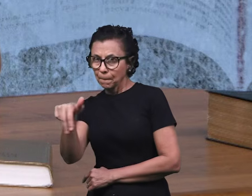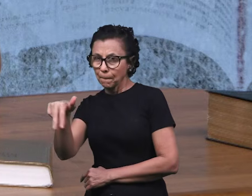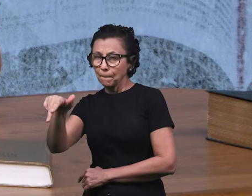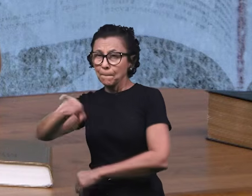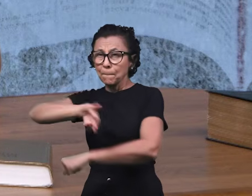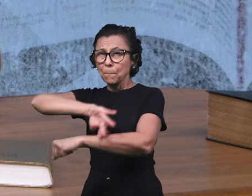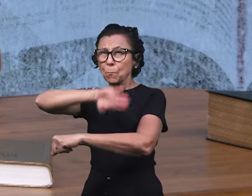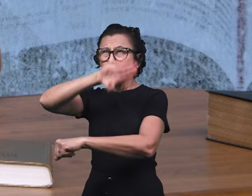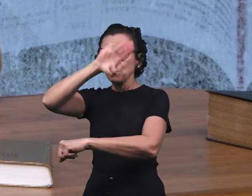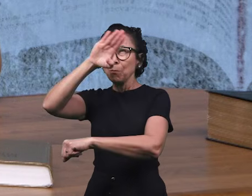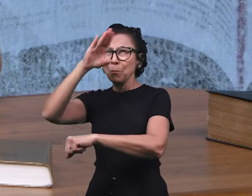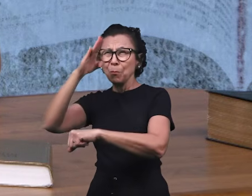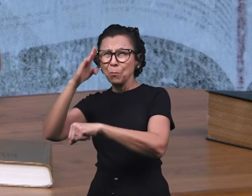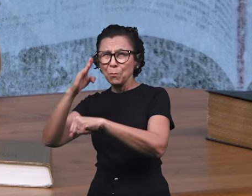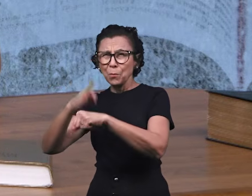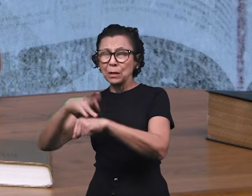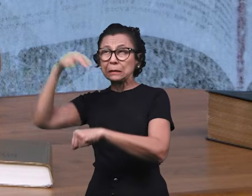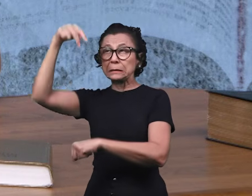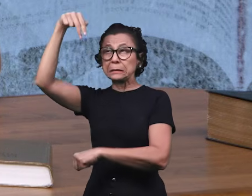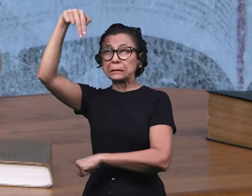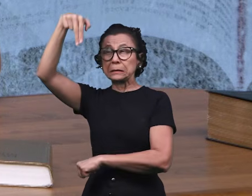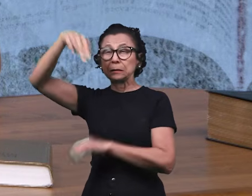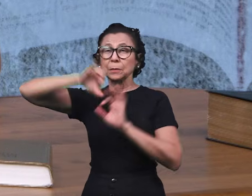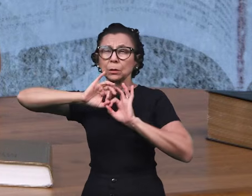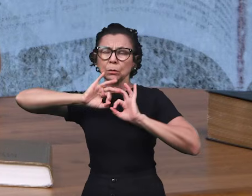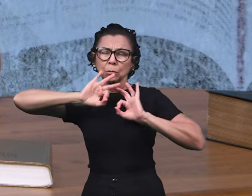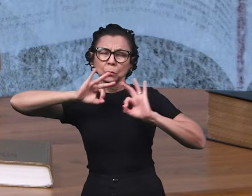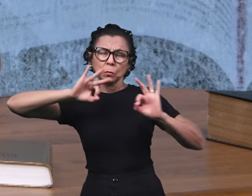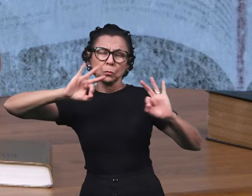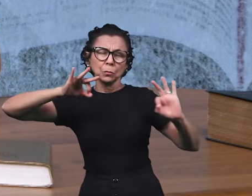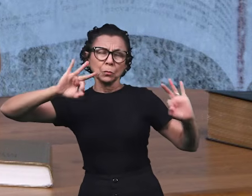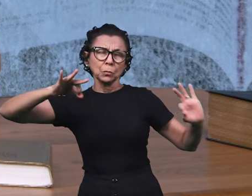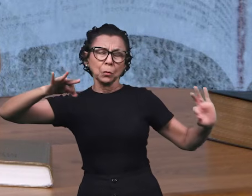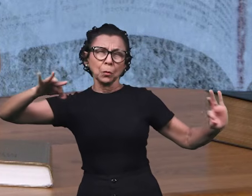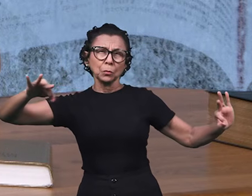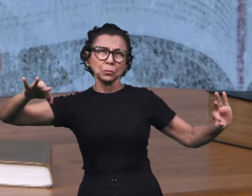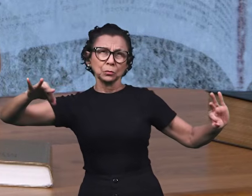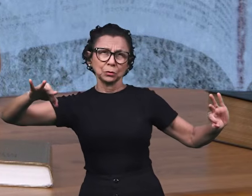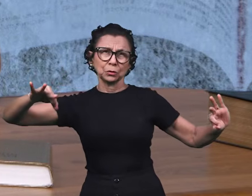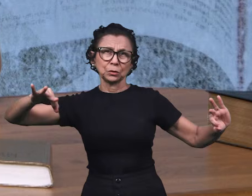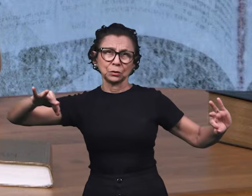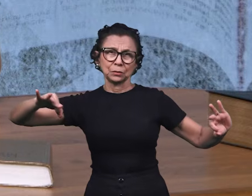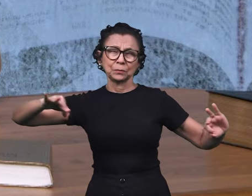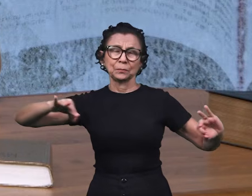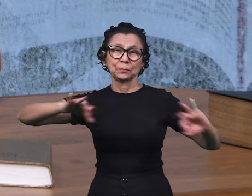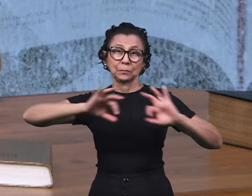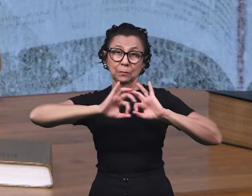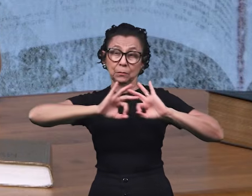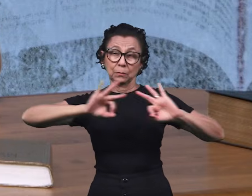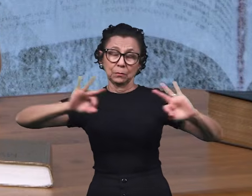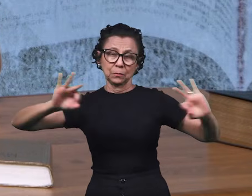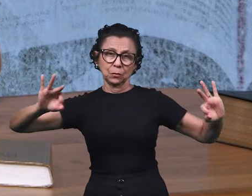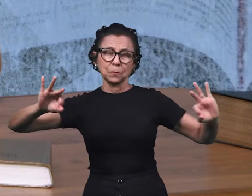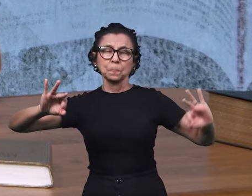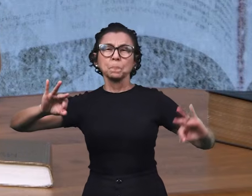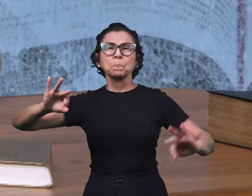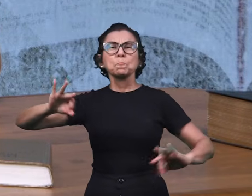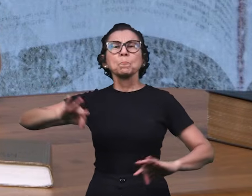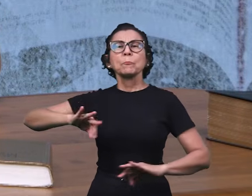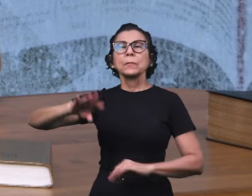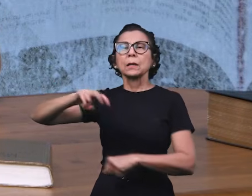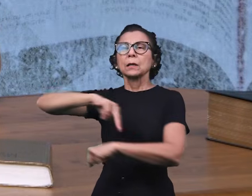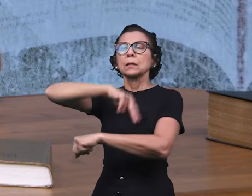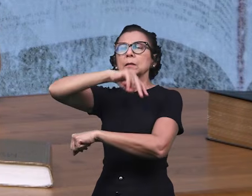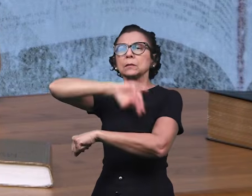do monte ao longe, de maneira que entre eles havia grande distância. E Davi bradou